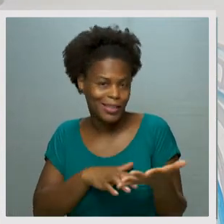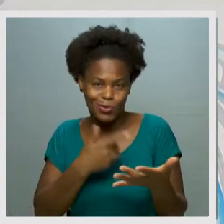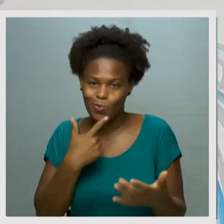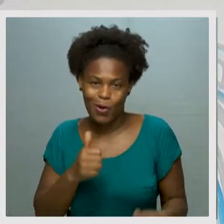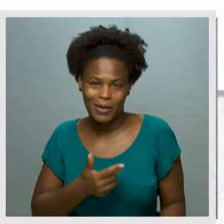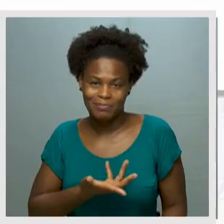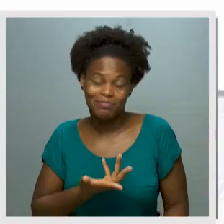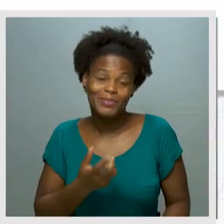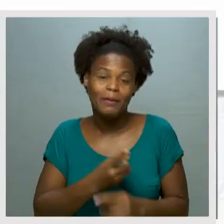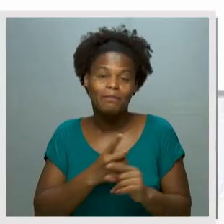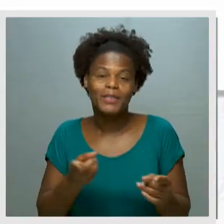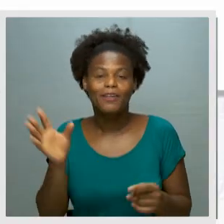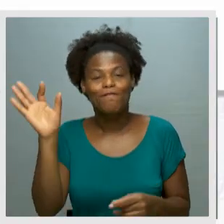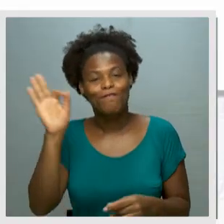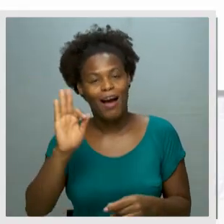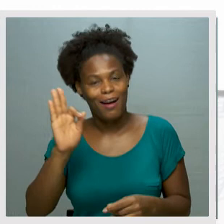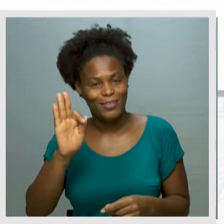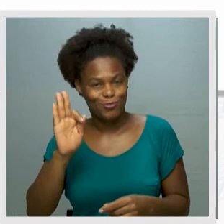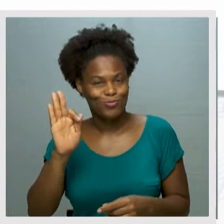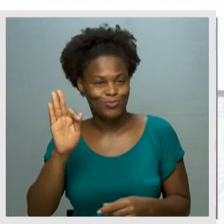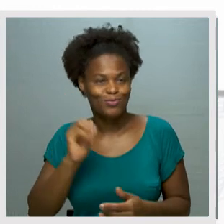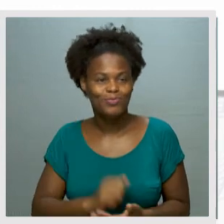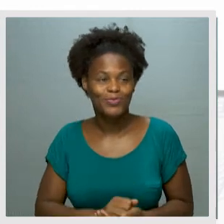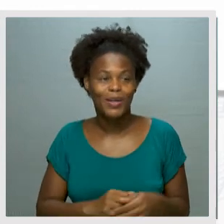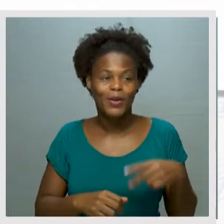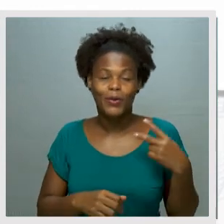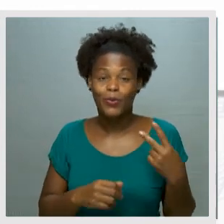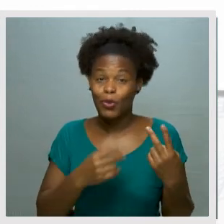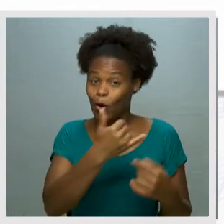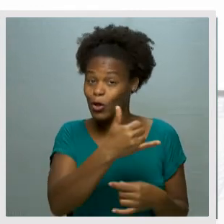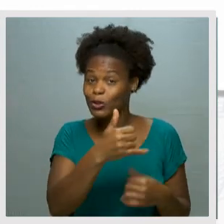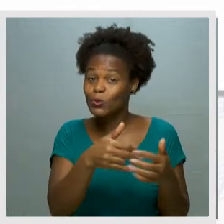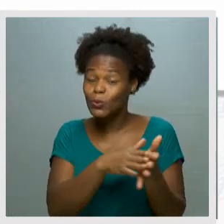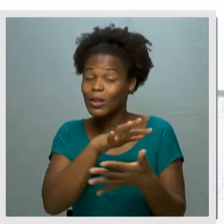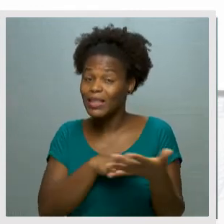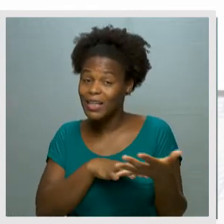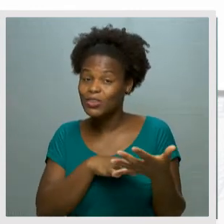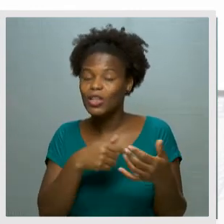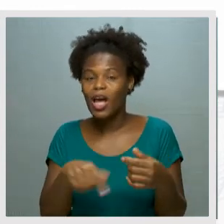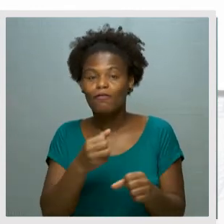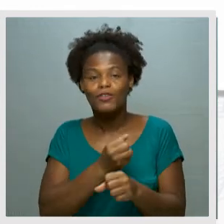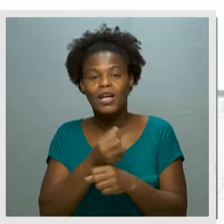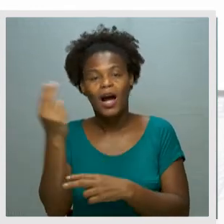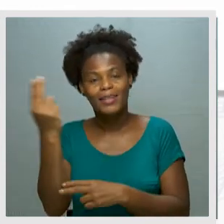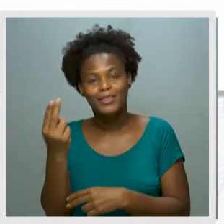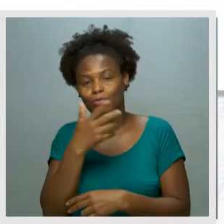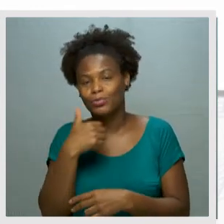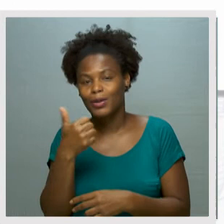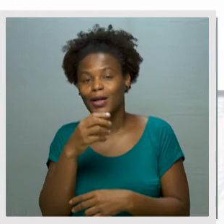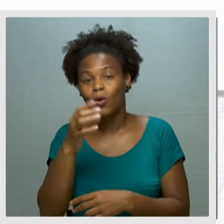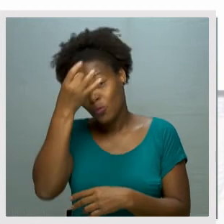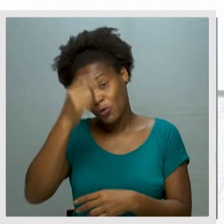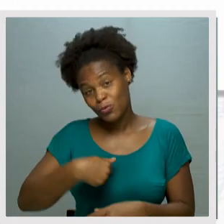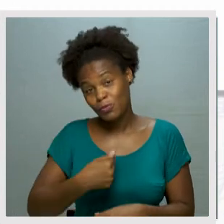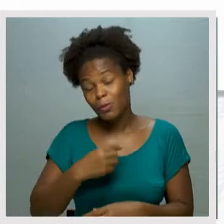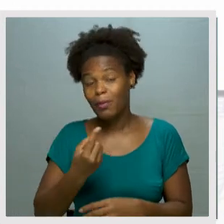um texto. Por isso é falso. Muito bem. 2. Todos os textos que têm uma função artística, estética e